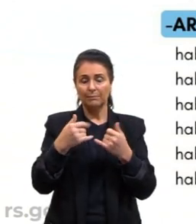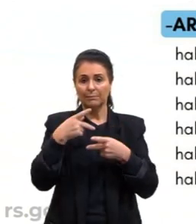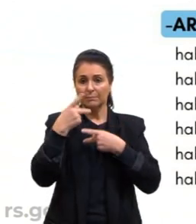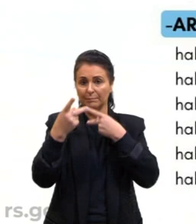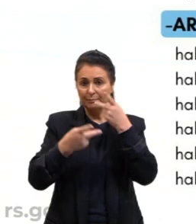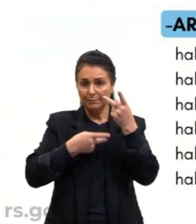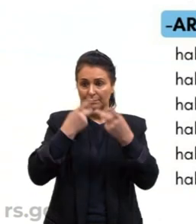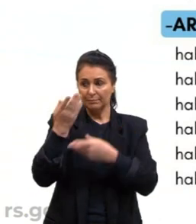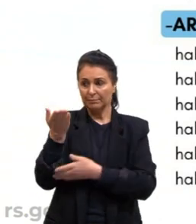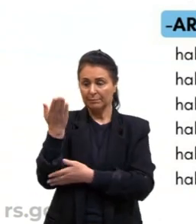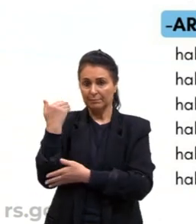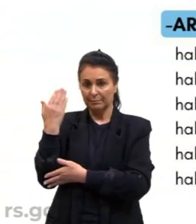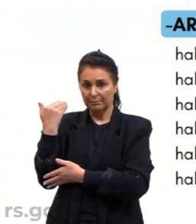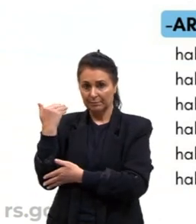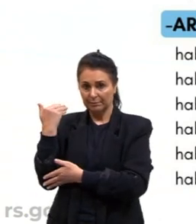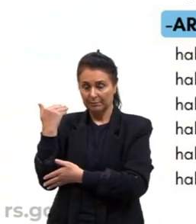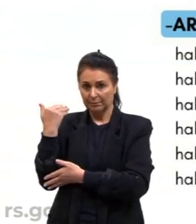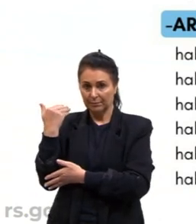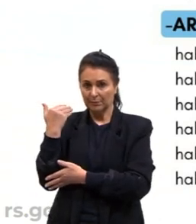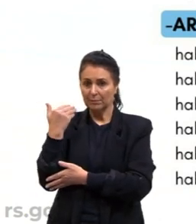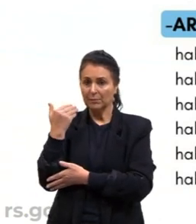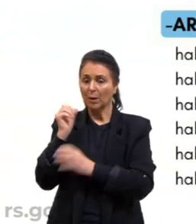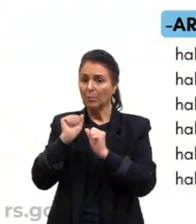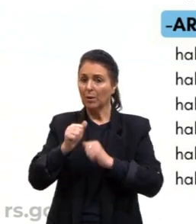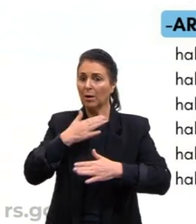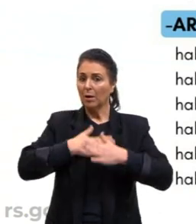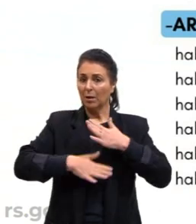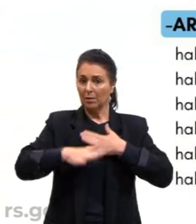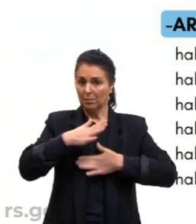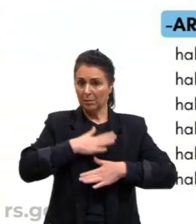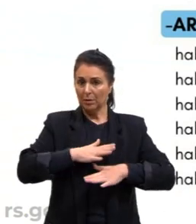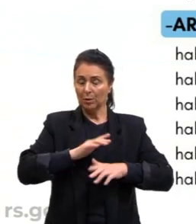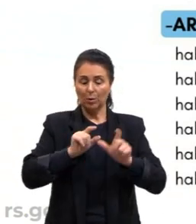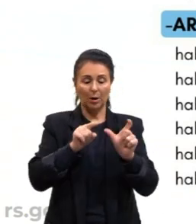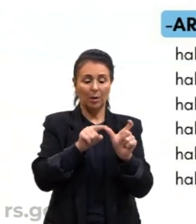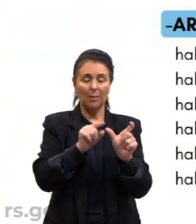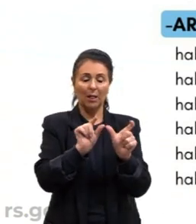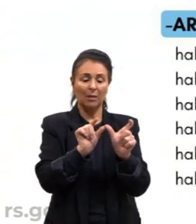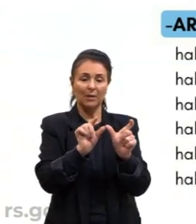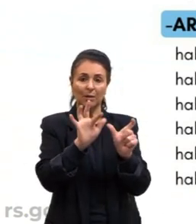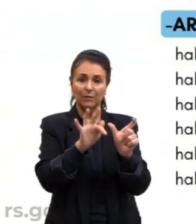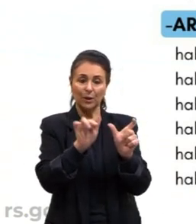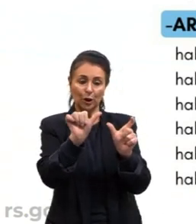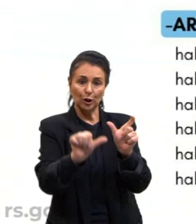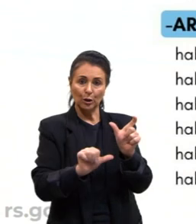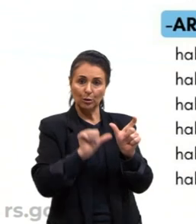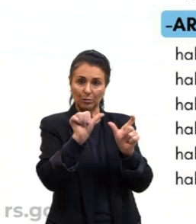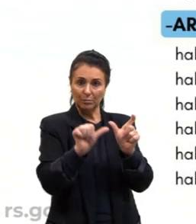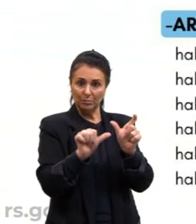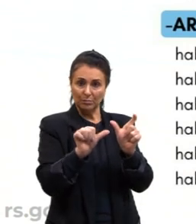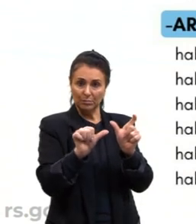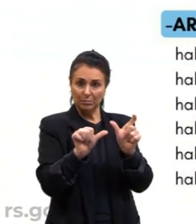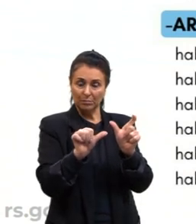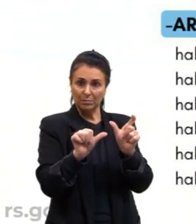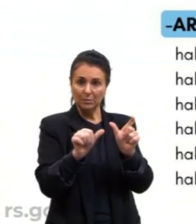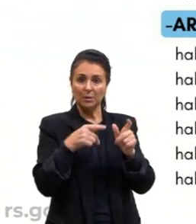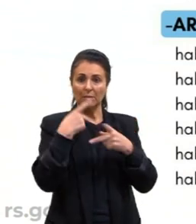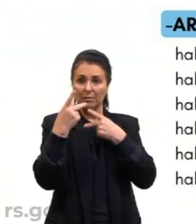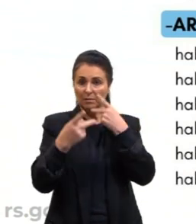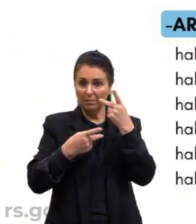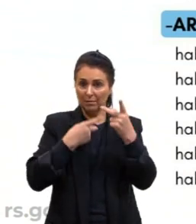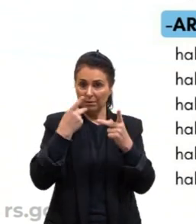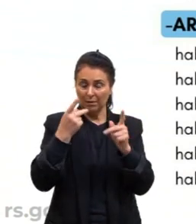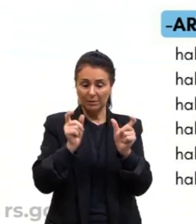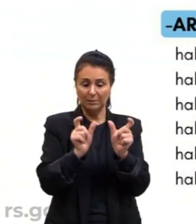né poderia ser tranquilamente o com a terminação abri-la se tá A bailar A bailar